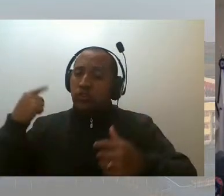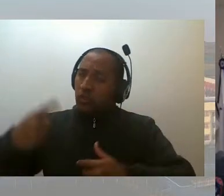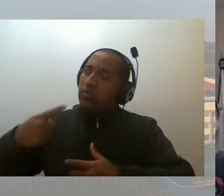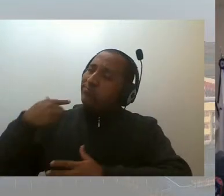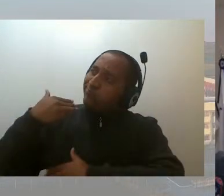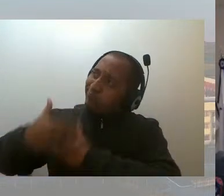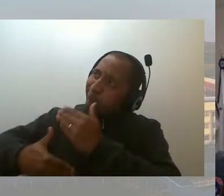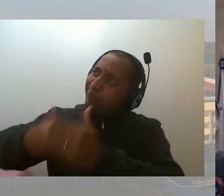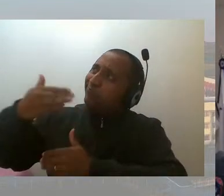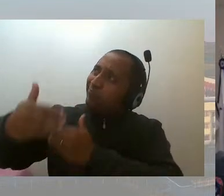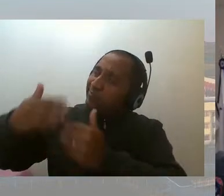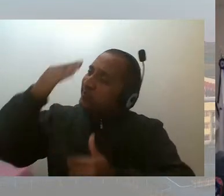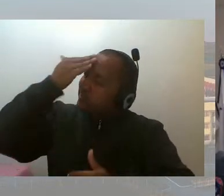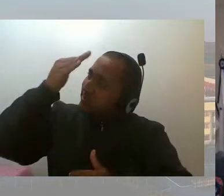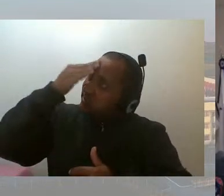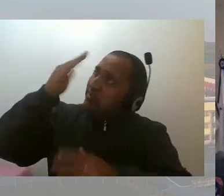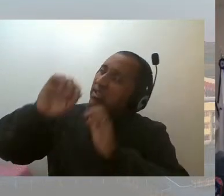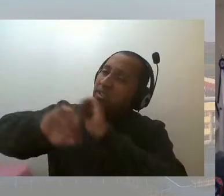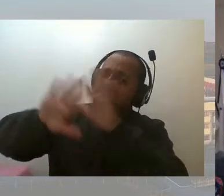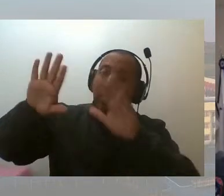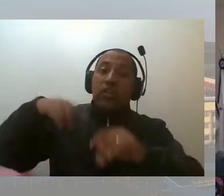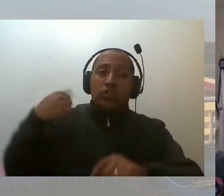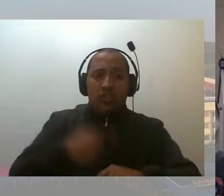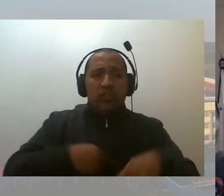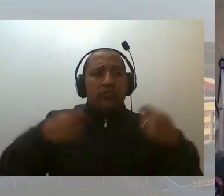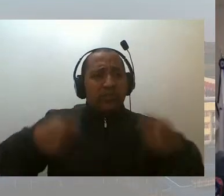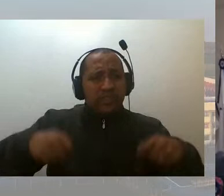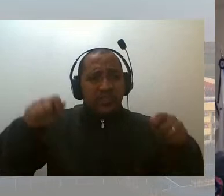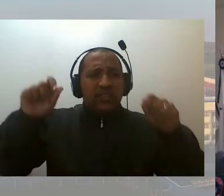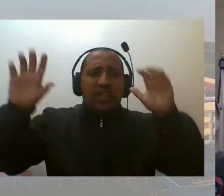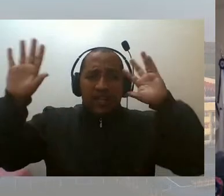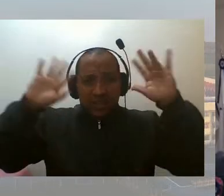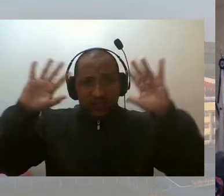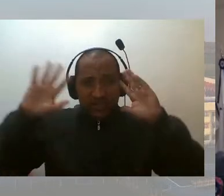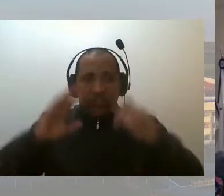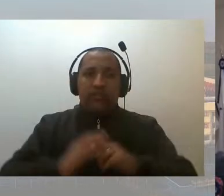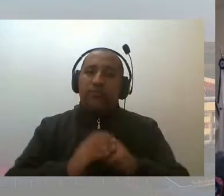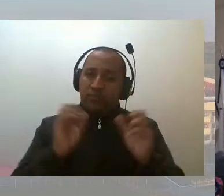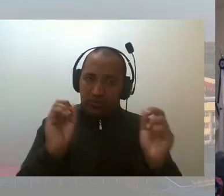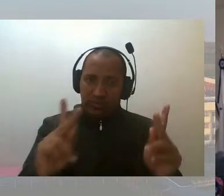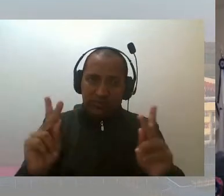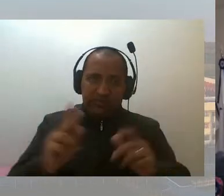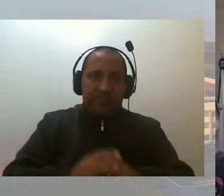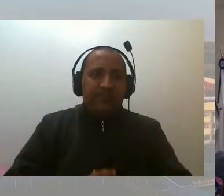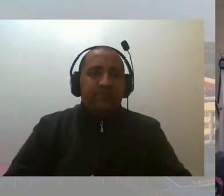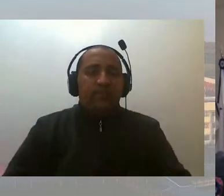bom que a gente reflita sobre isso. Obrigado.